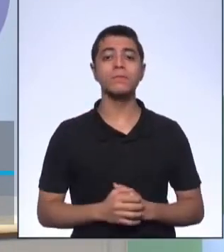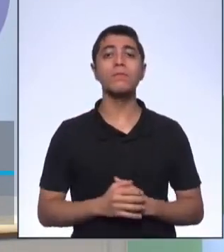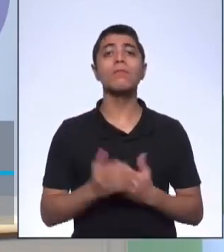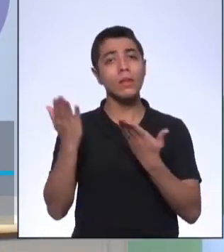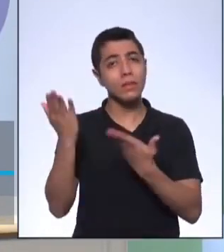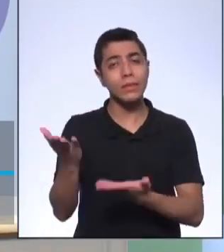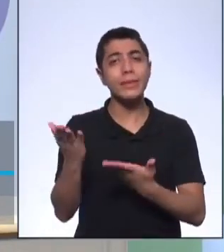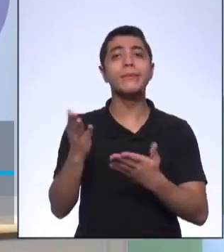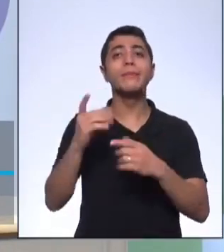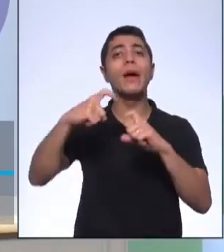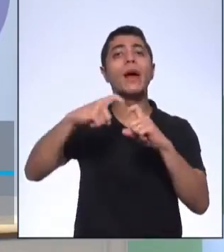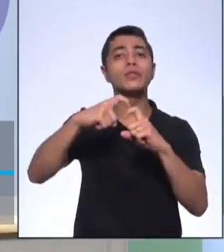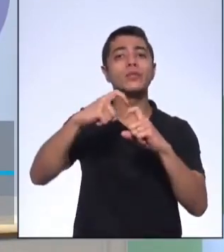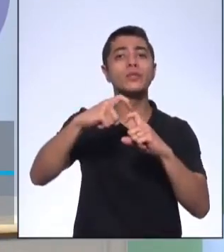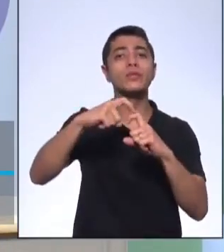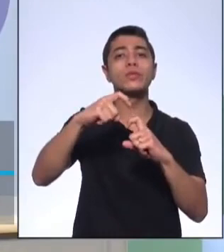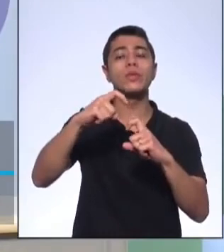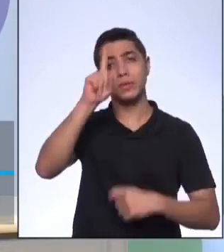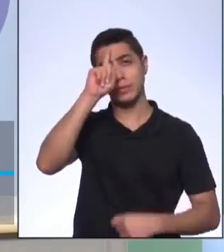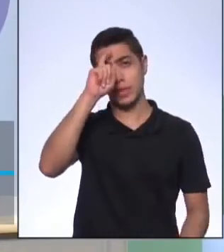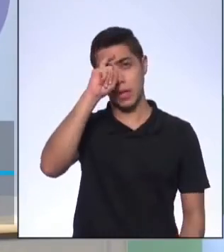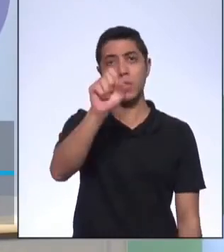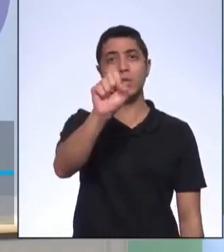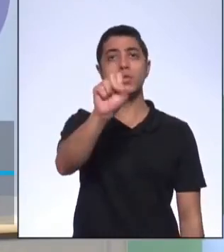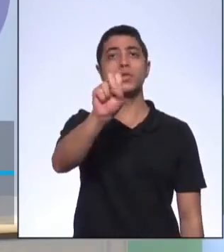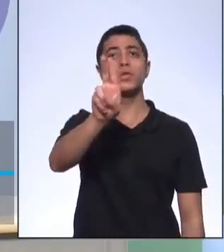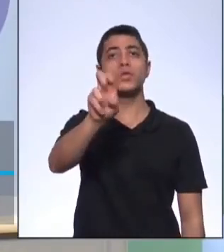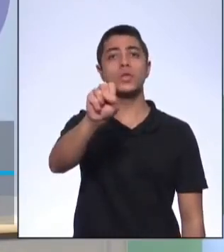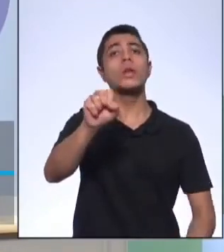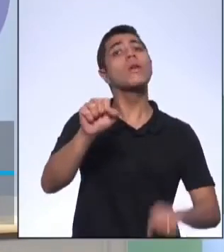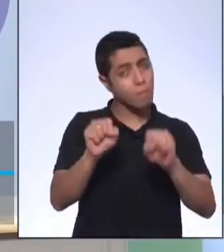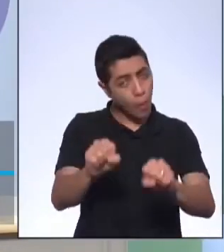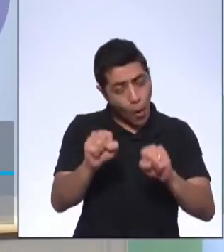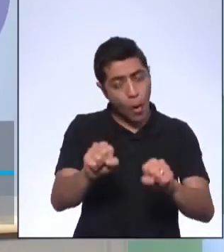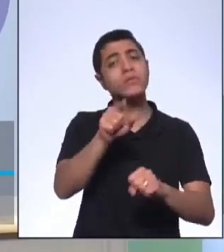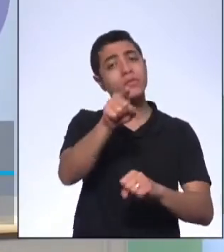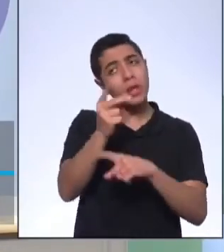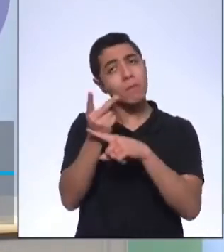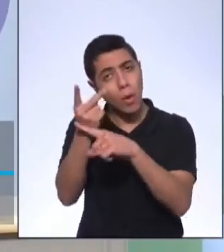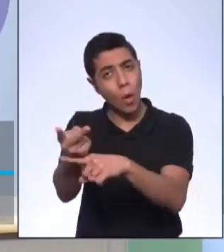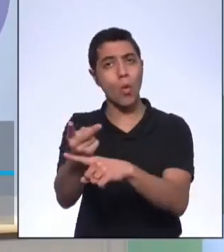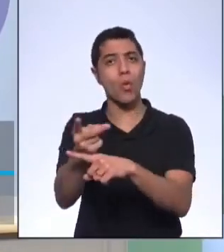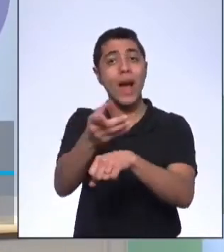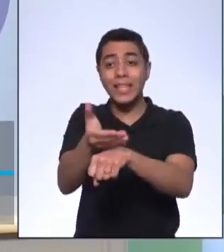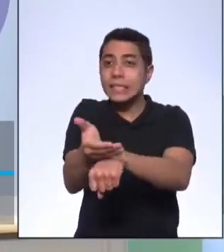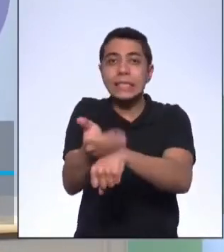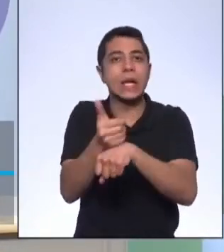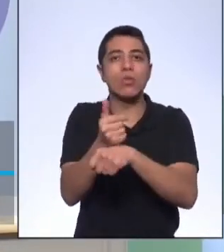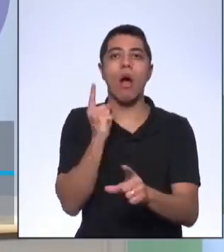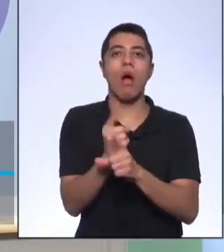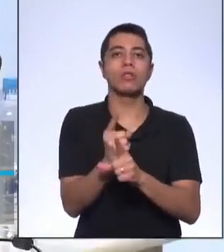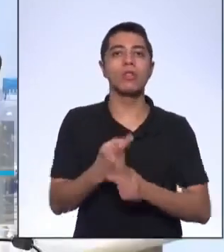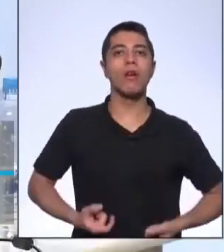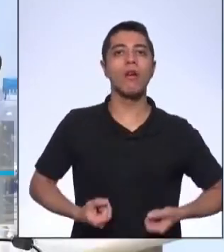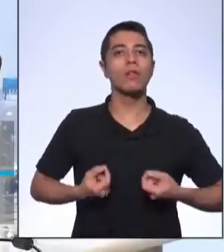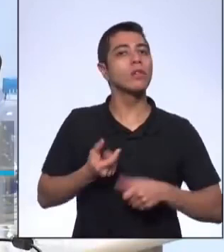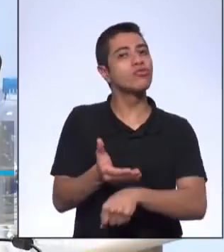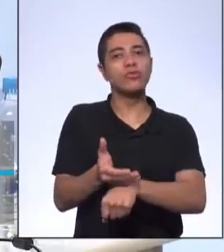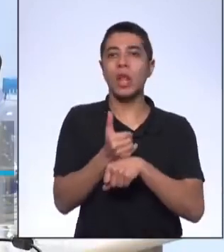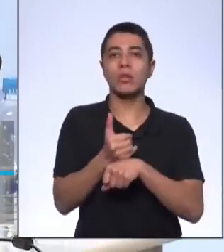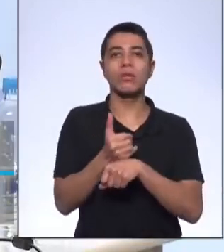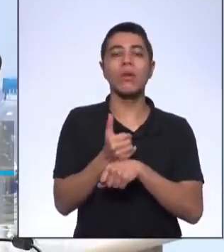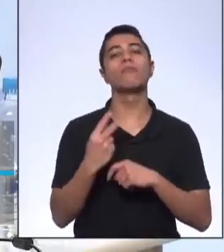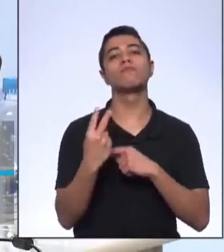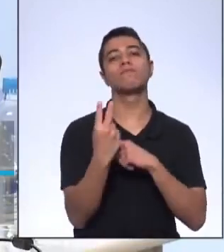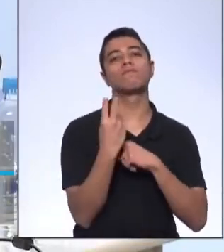realizar esses exames e descobrir cada vez mais cedo, né, para a gente conseguir tratar e prevenir também. Nós vamos fazer uma horinha de interação pelo